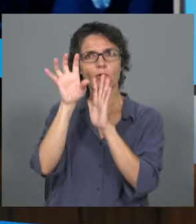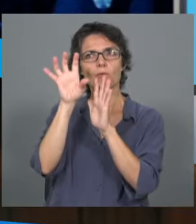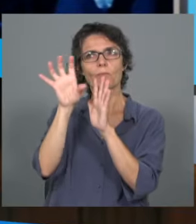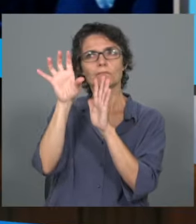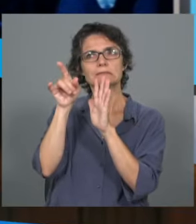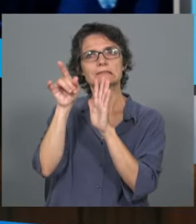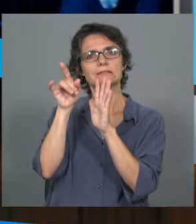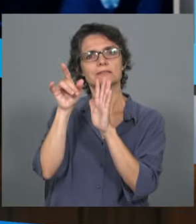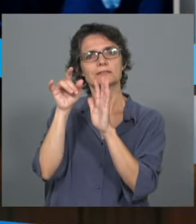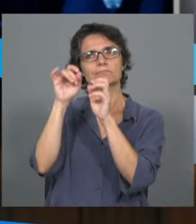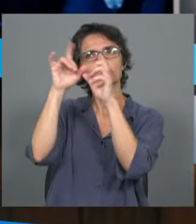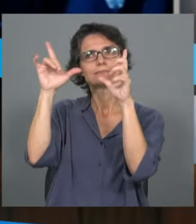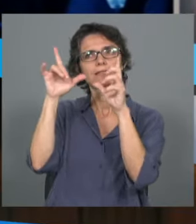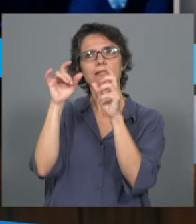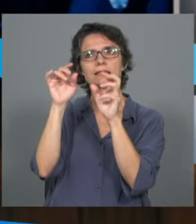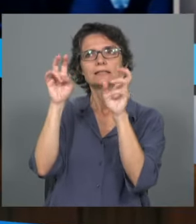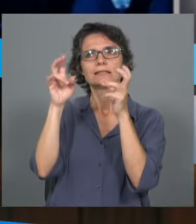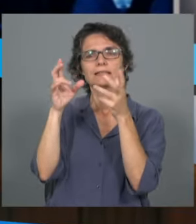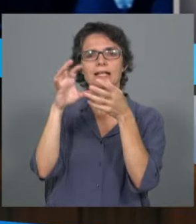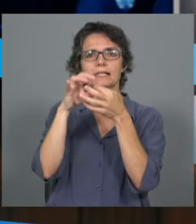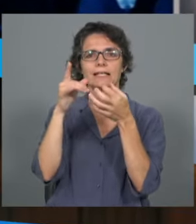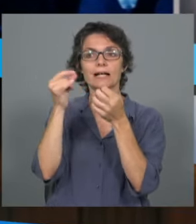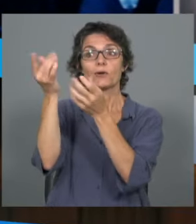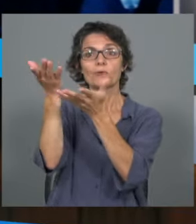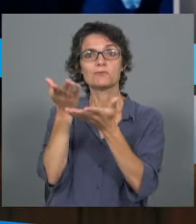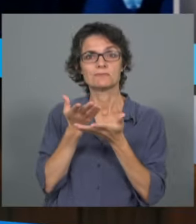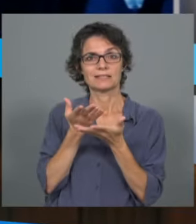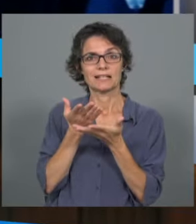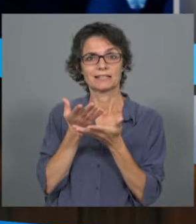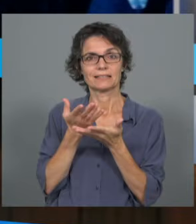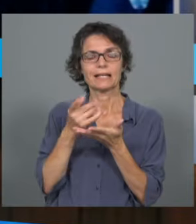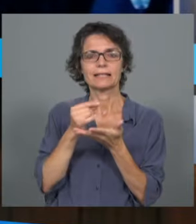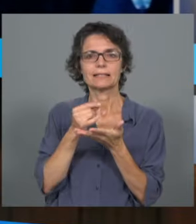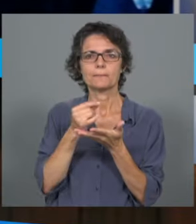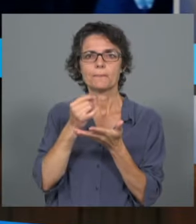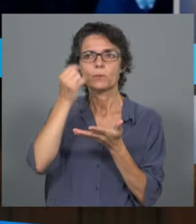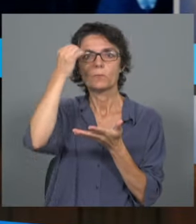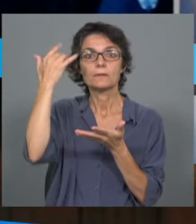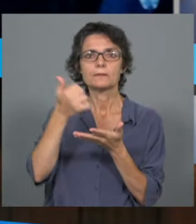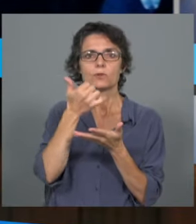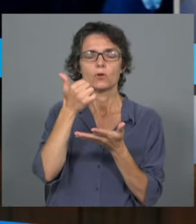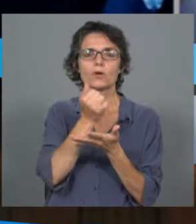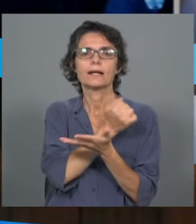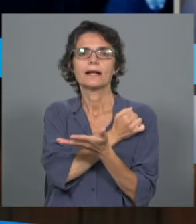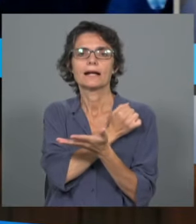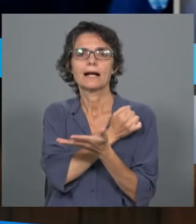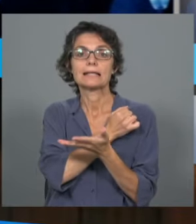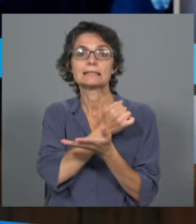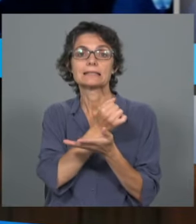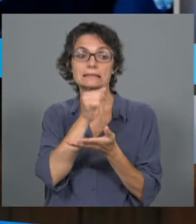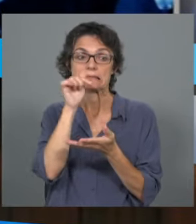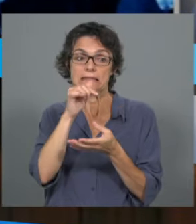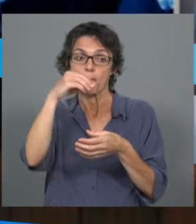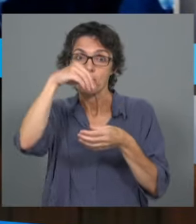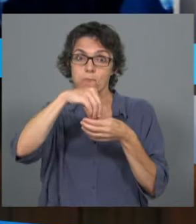da hospitalidade e da necessidade de perceber que esta casa é uma casa para todos e não apenas para alguns. Portanto, isto